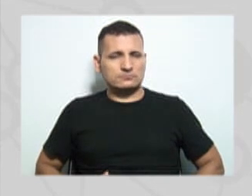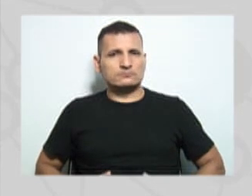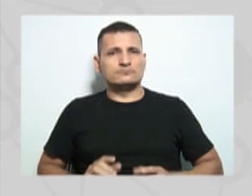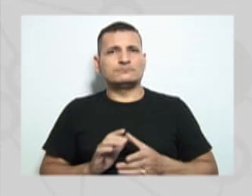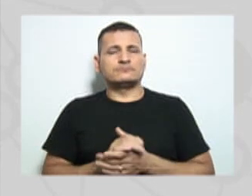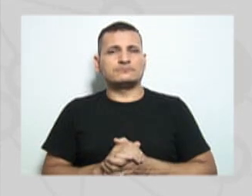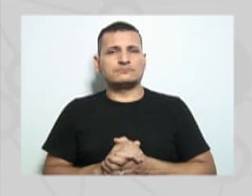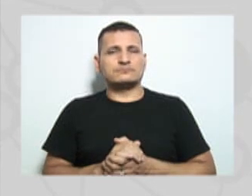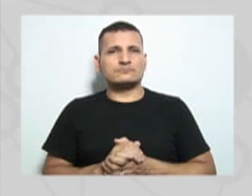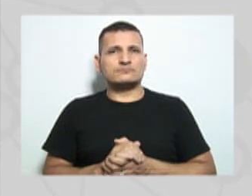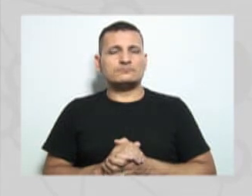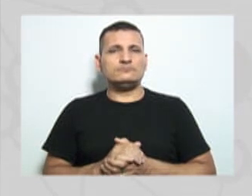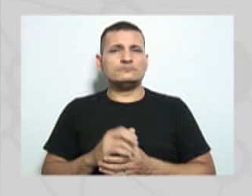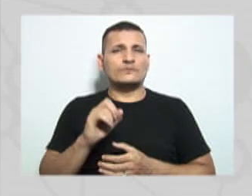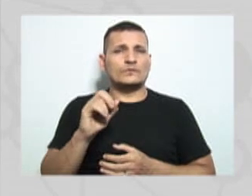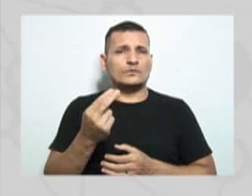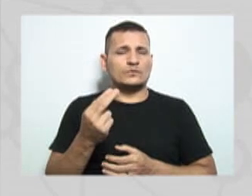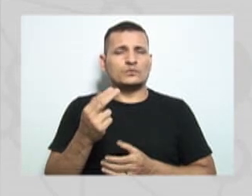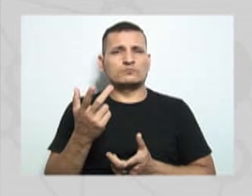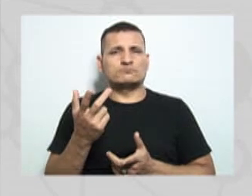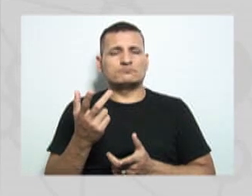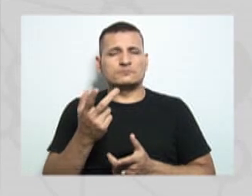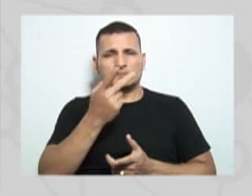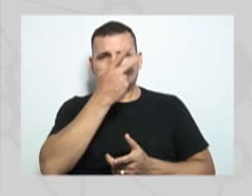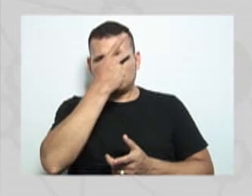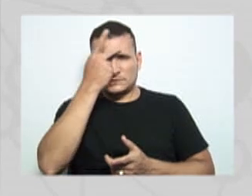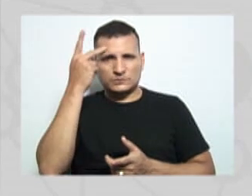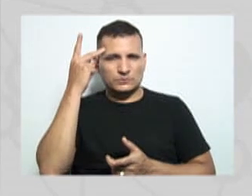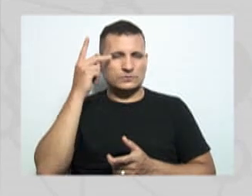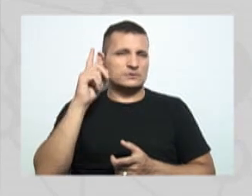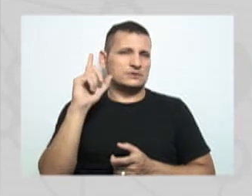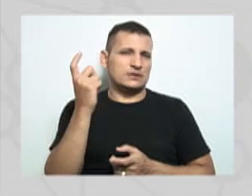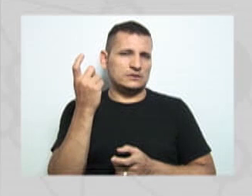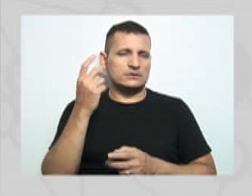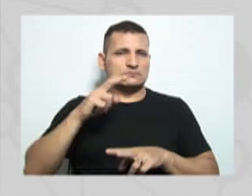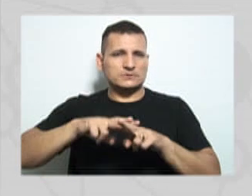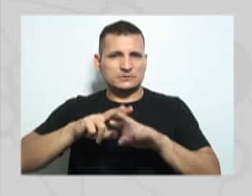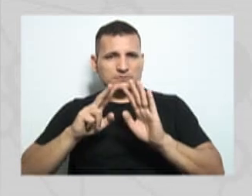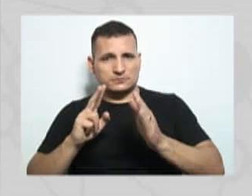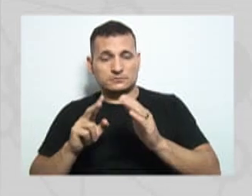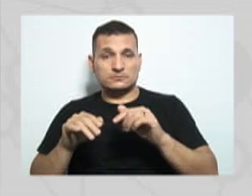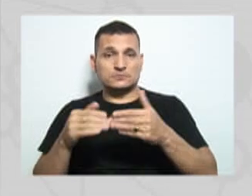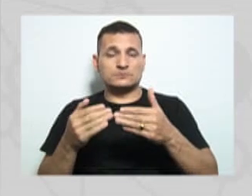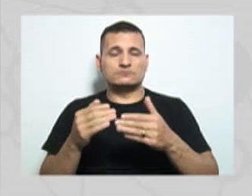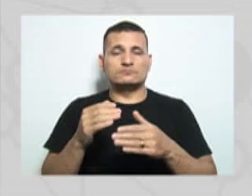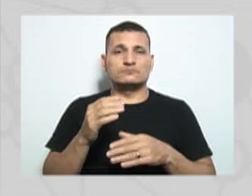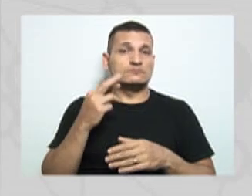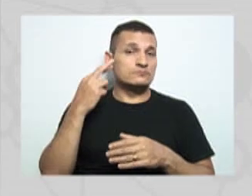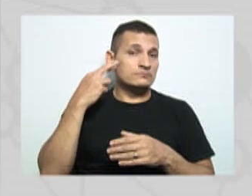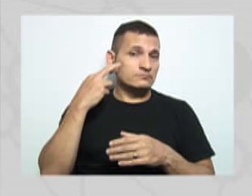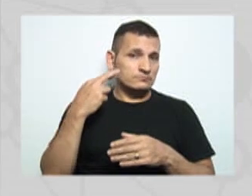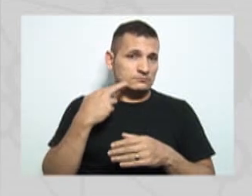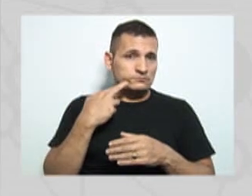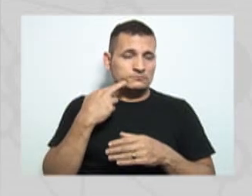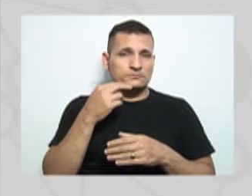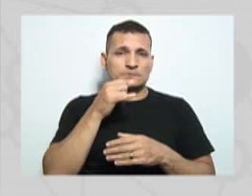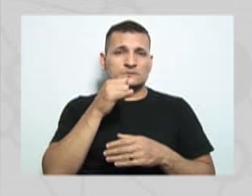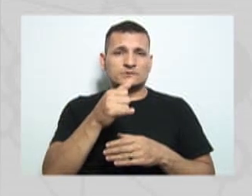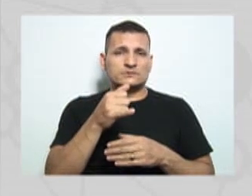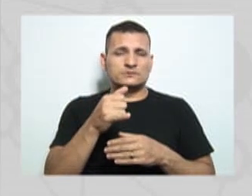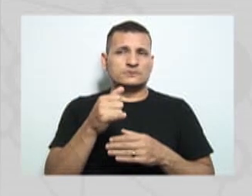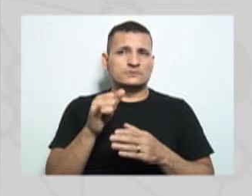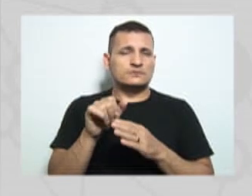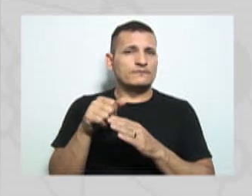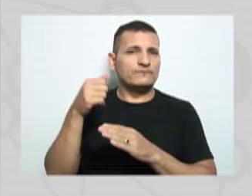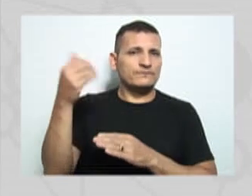sensoriais, os egressos de prisões. Então, nesse caso, o estado de Rondônia, nas saídas internas,